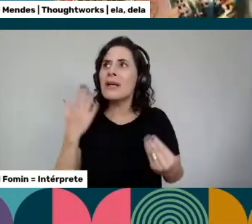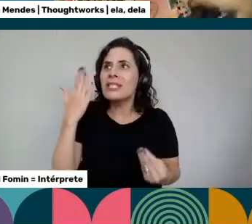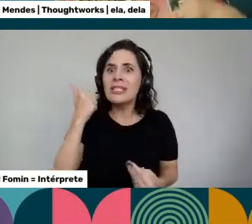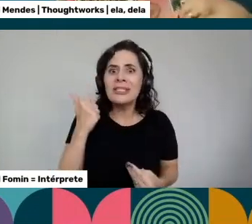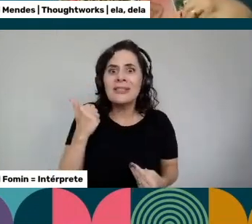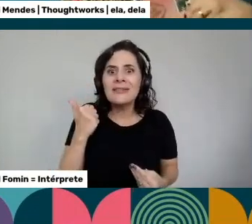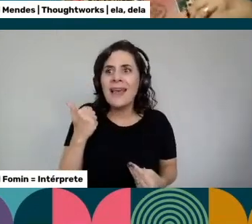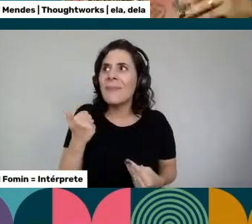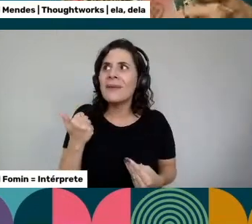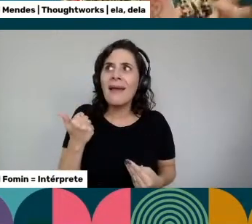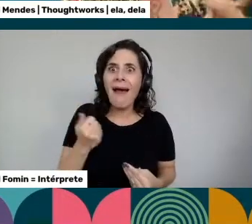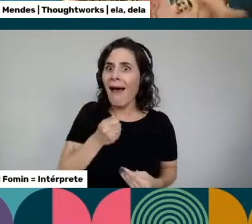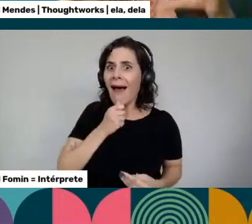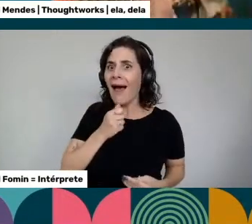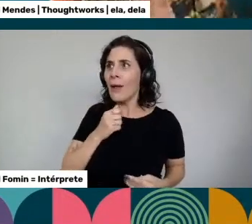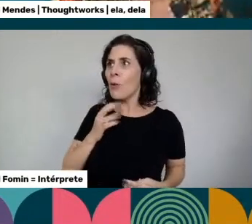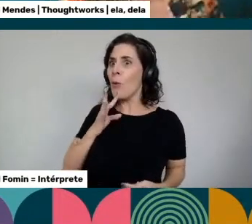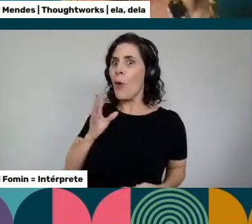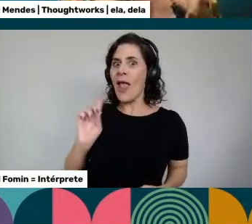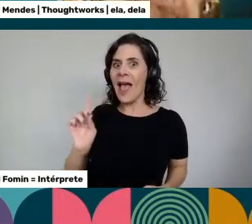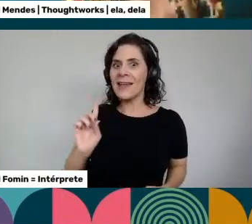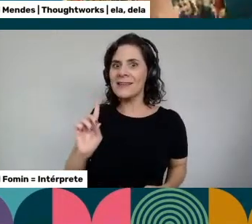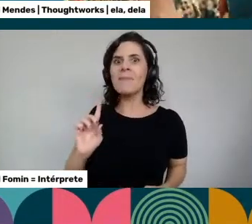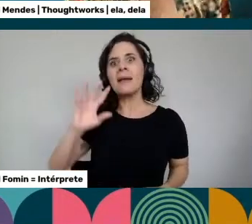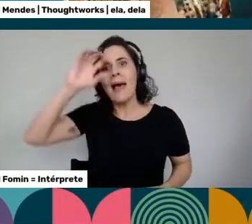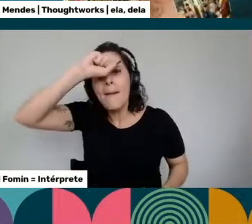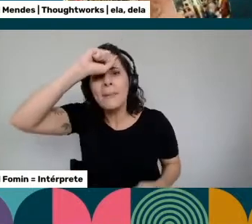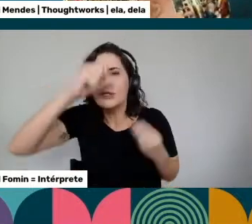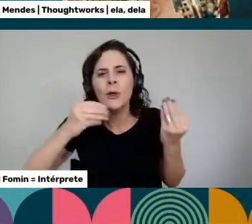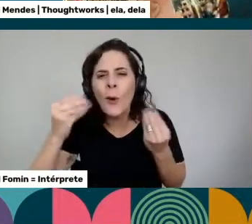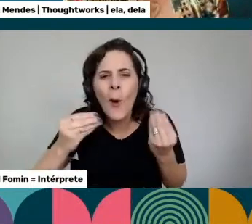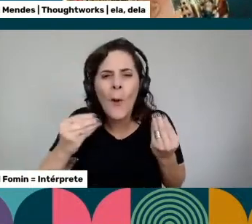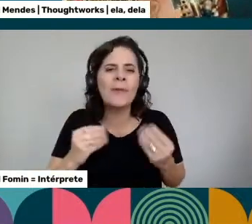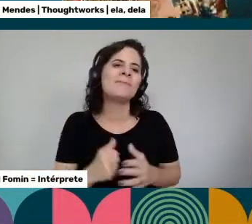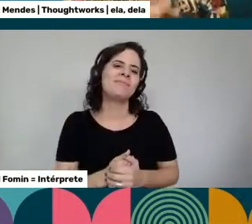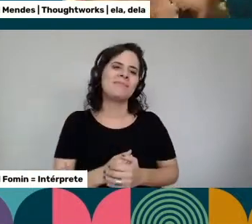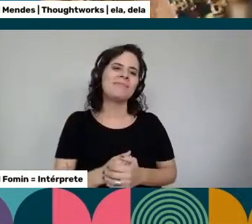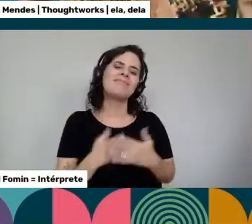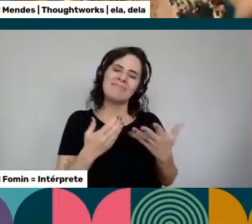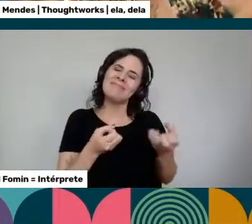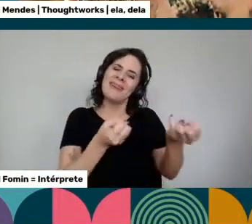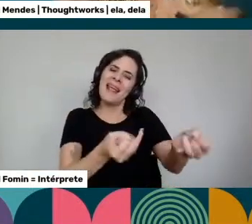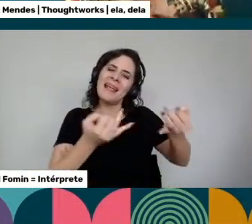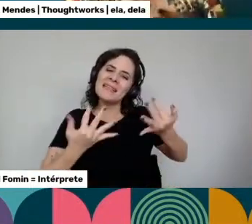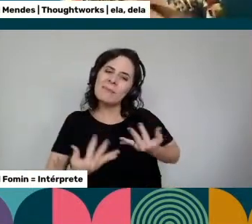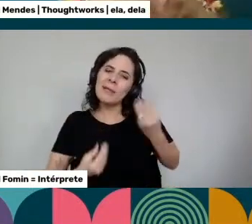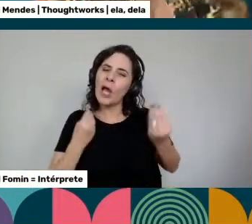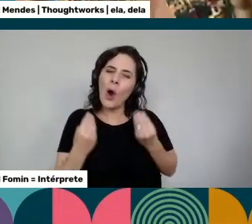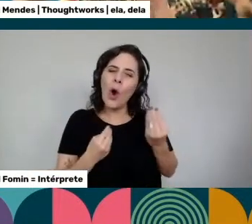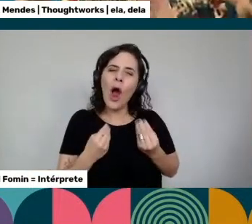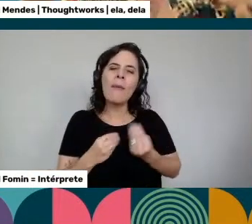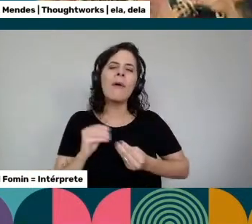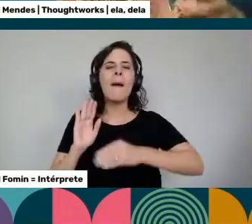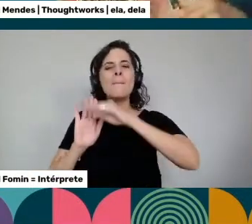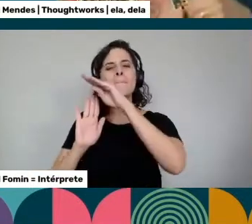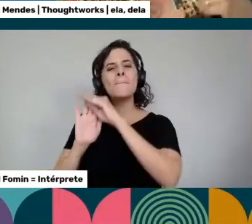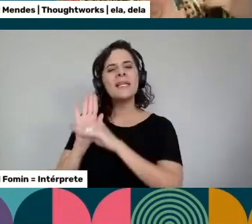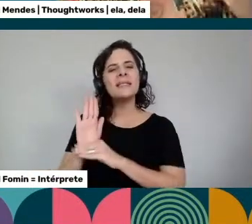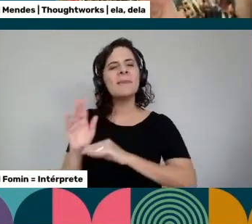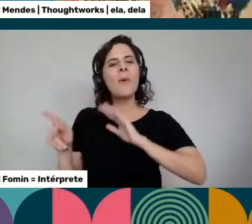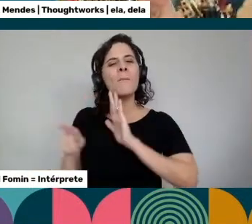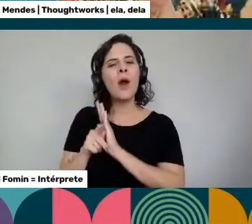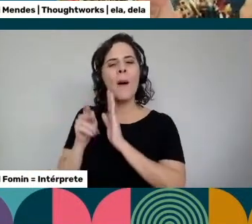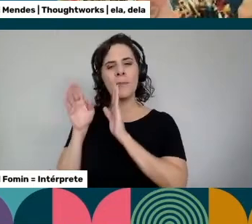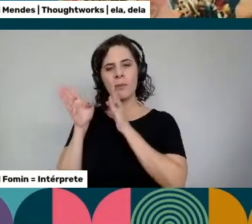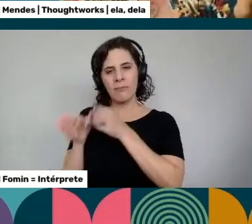sabe. Conta para a gente como que os princípios de aprendizagem, pensando nessa visão muito mais ampla,